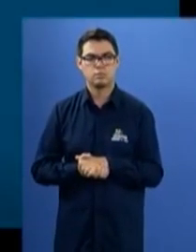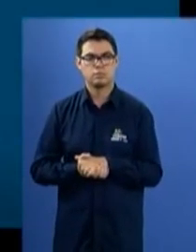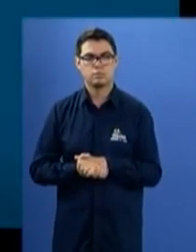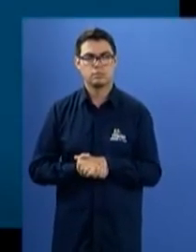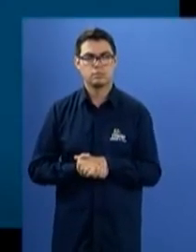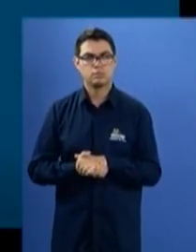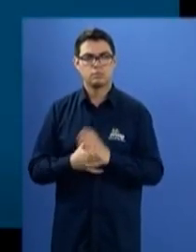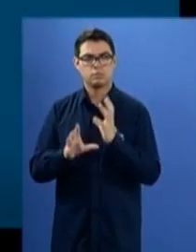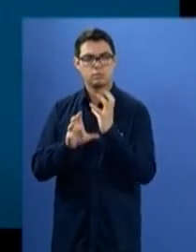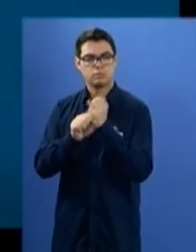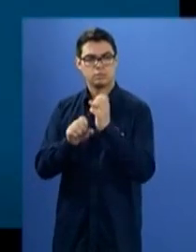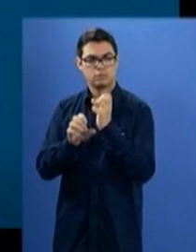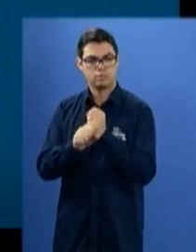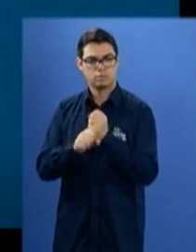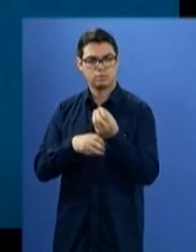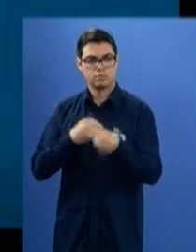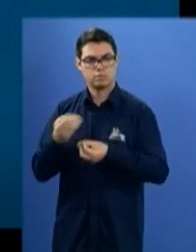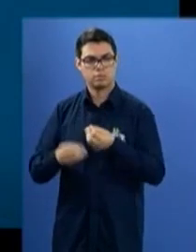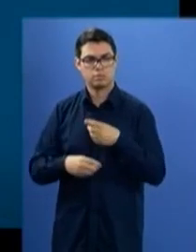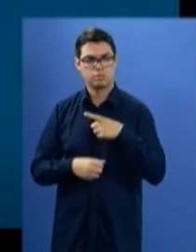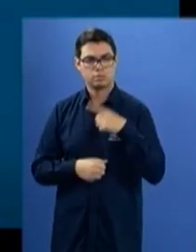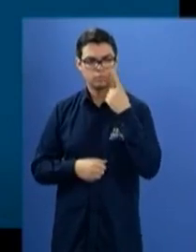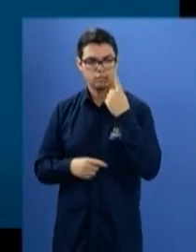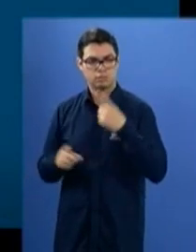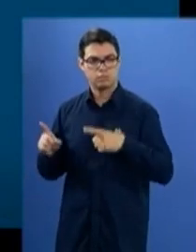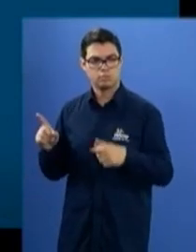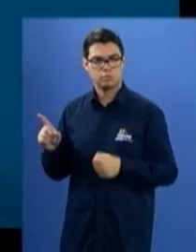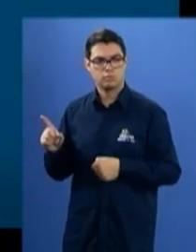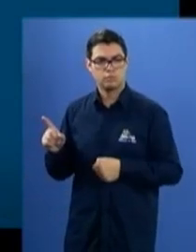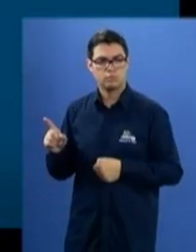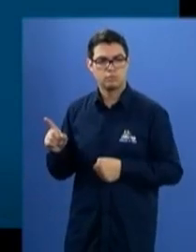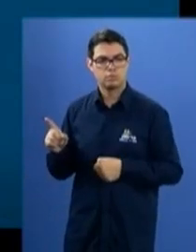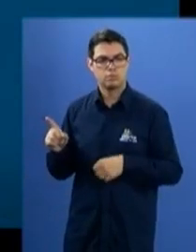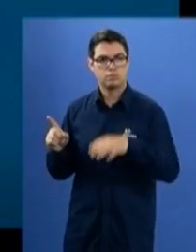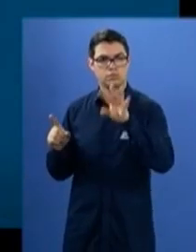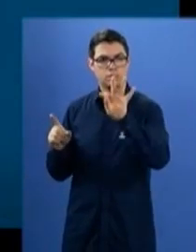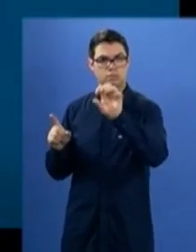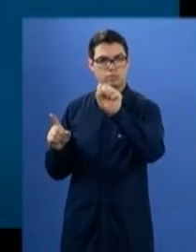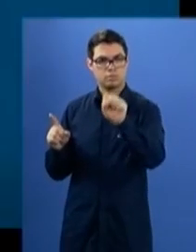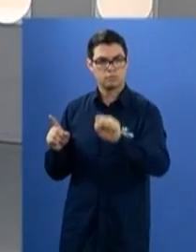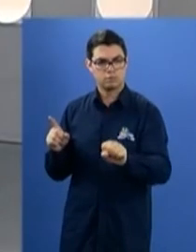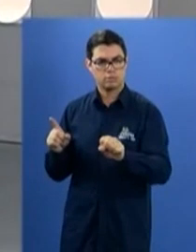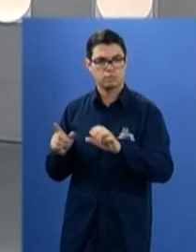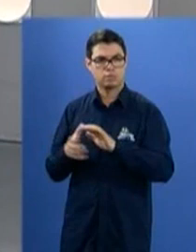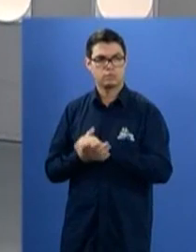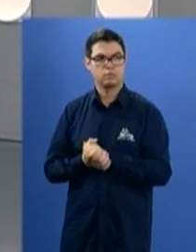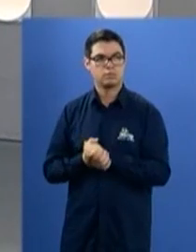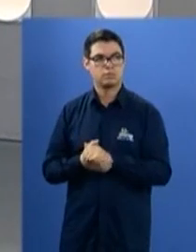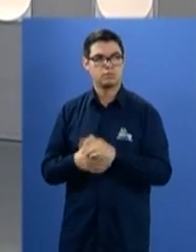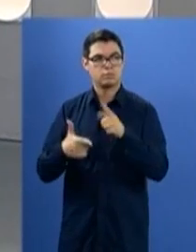pelo cálculo padrão do produto, ela é composta por TS dividido pelo